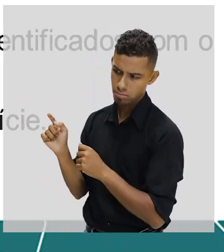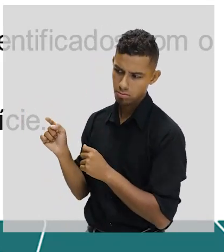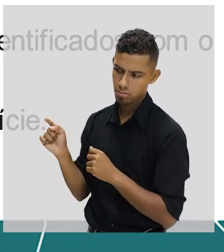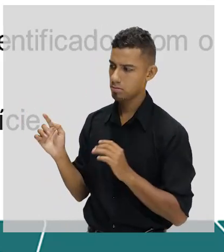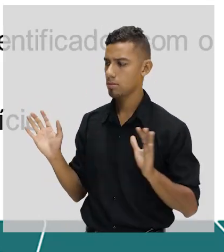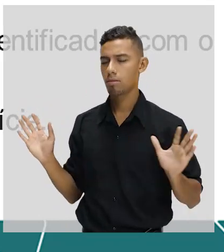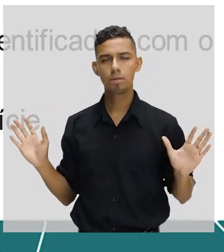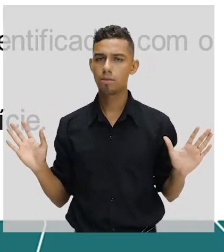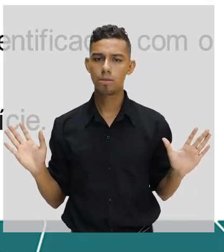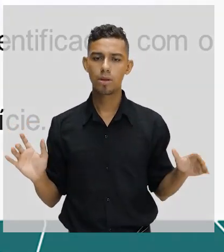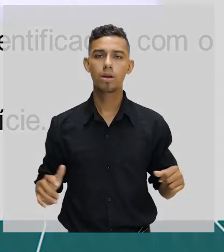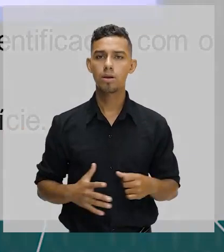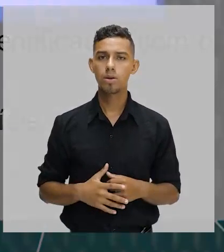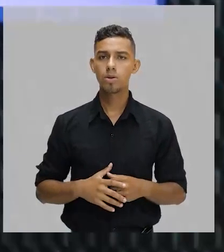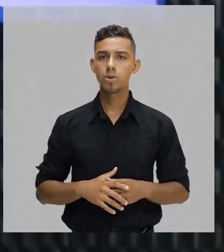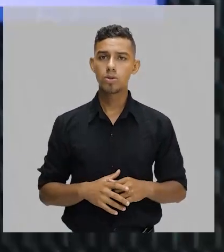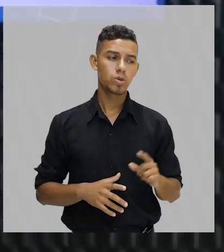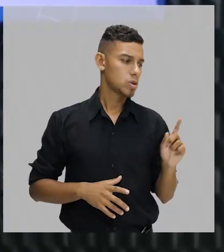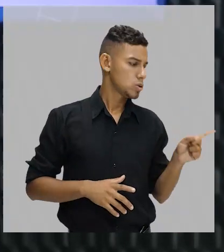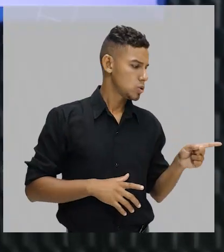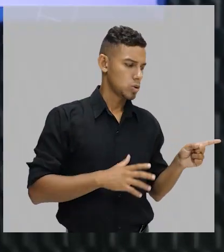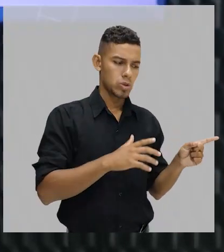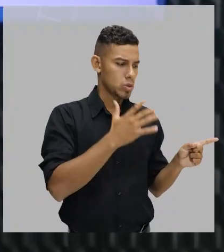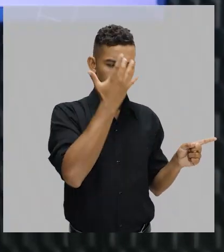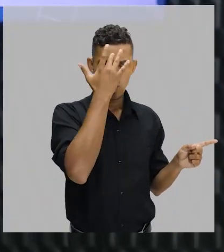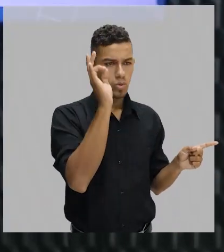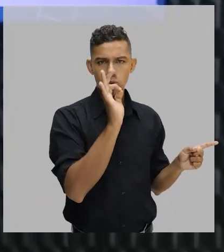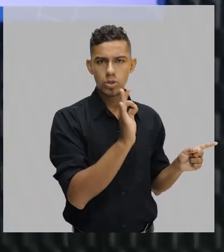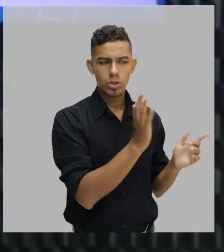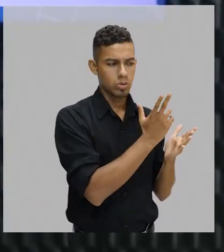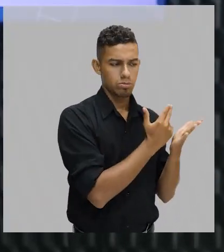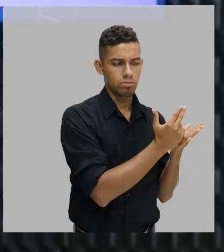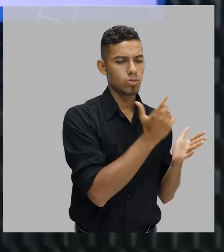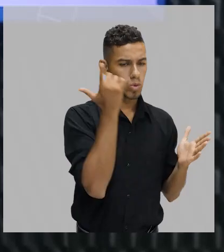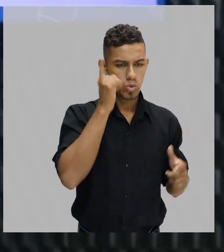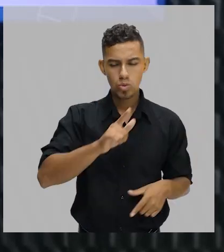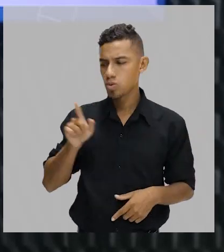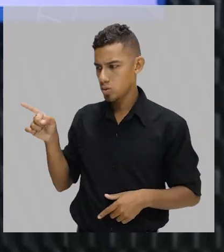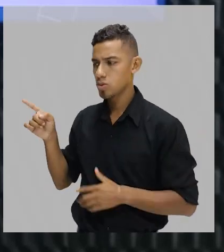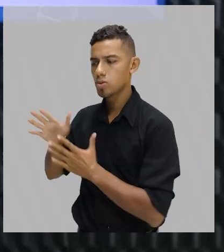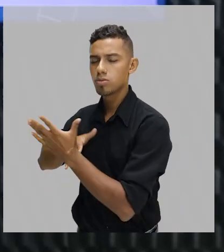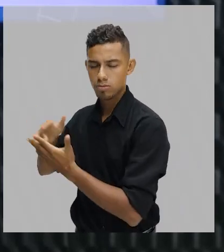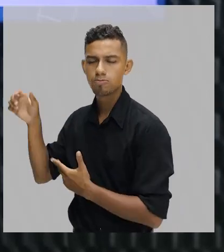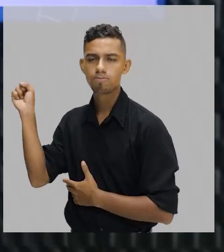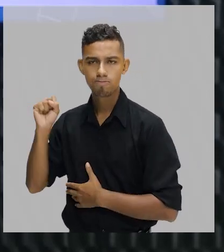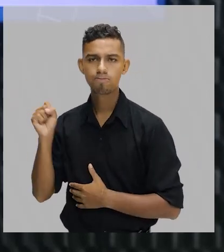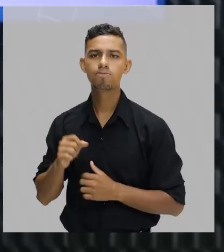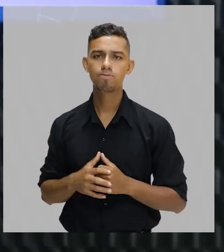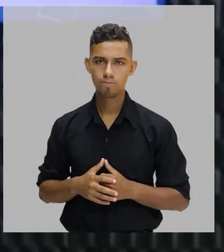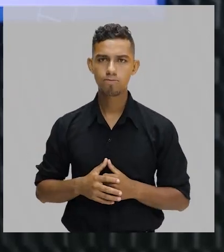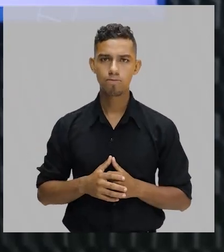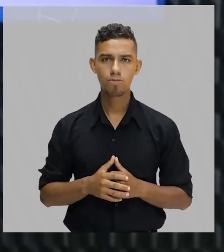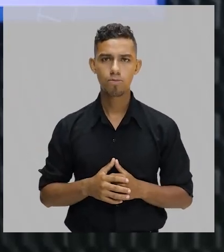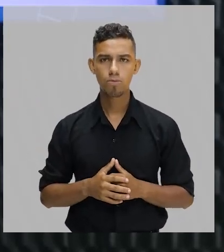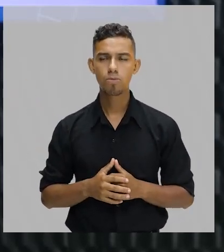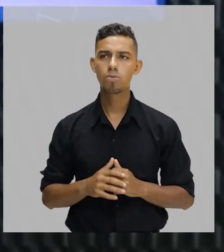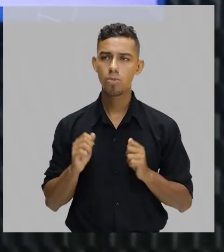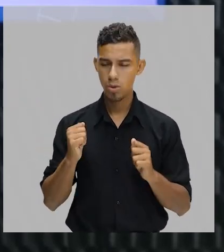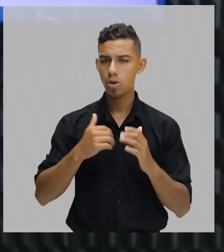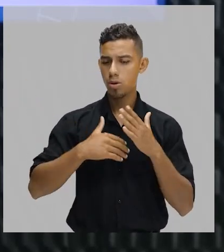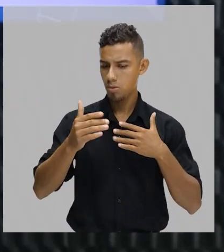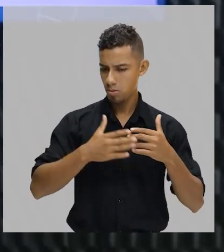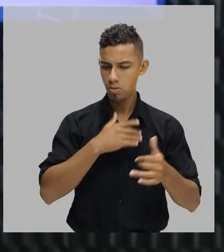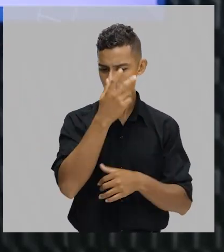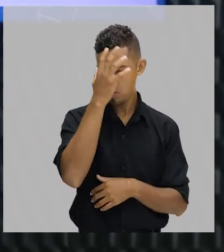Sim. Quanto tempo eu aprendo a desenhar se eu não sei desenhar? Técnicas. Tem como fazer isso? Tem. Qualquer pessoa aprende a desenhar?